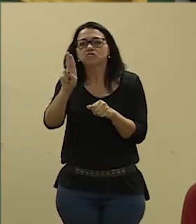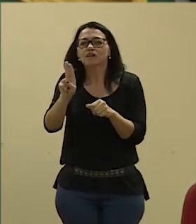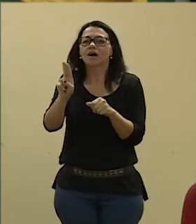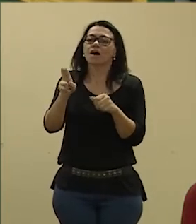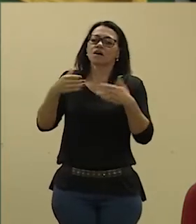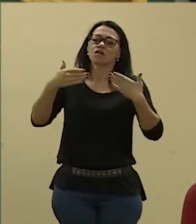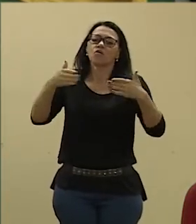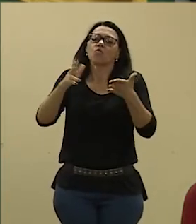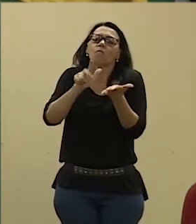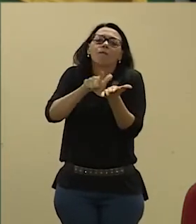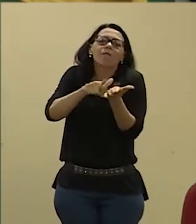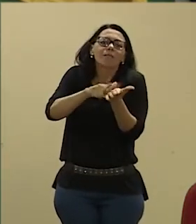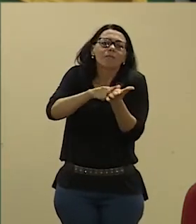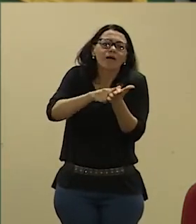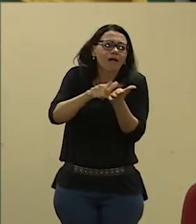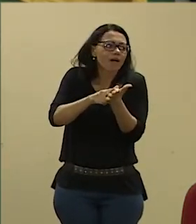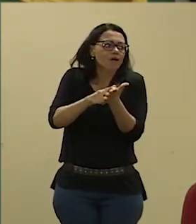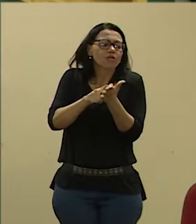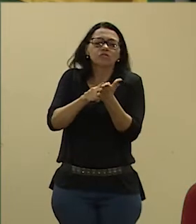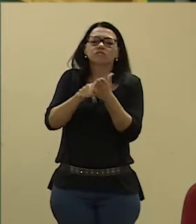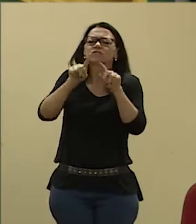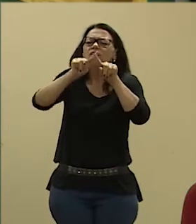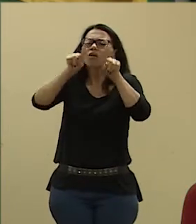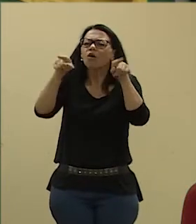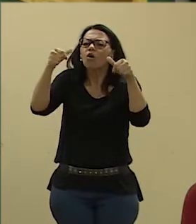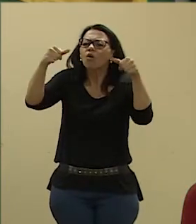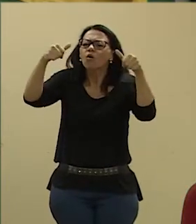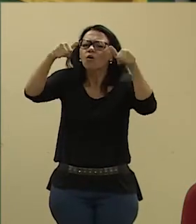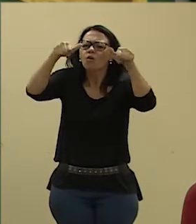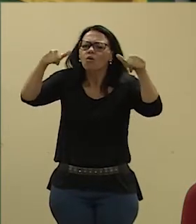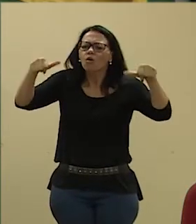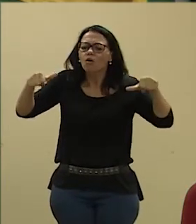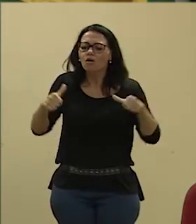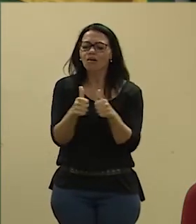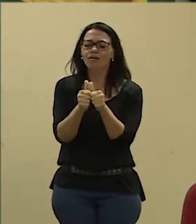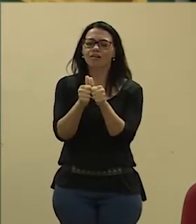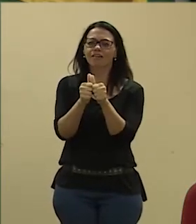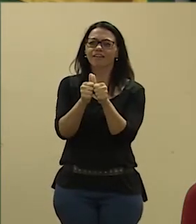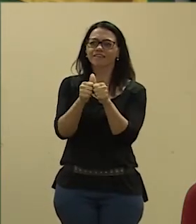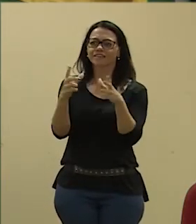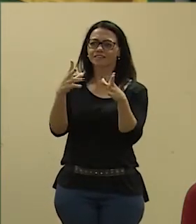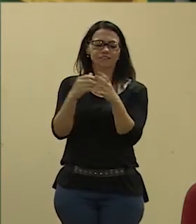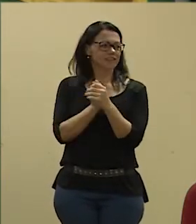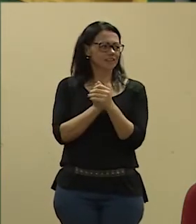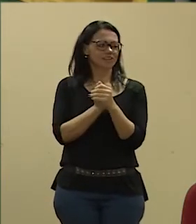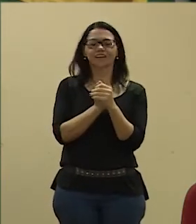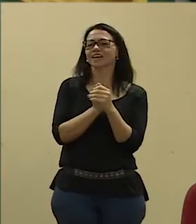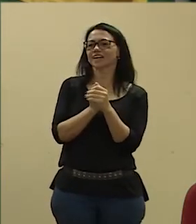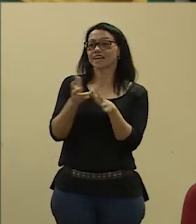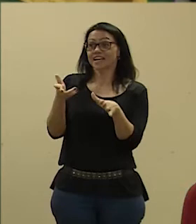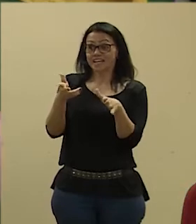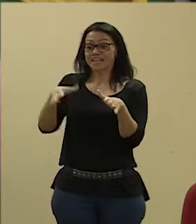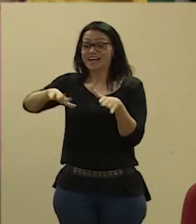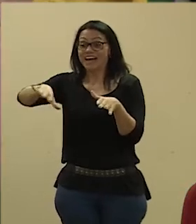volta dela assim né faz um colo com durex mesmo em volta da boca dele e aí o que chama de luz difusa no visual né ele faz